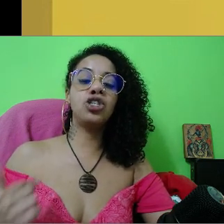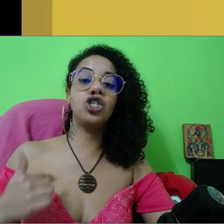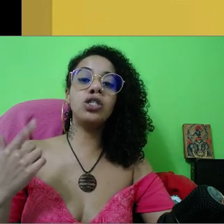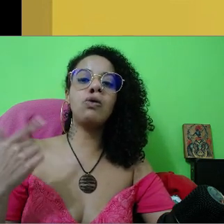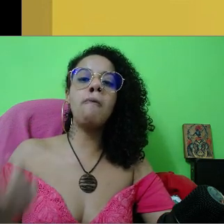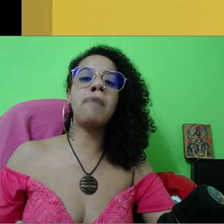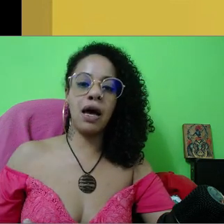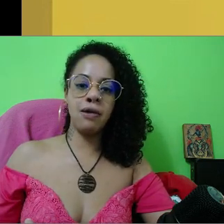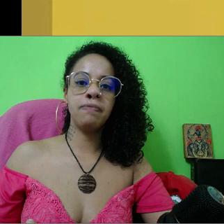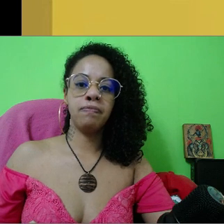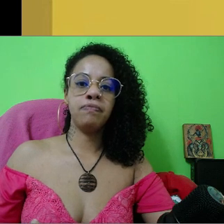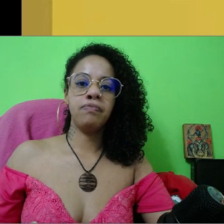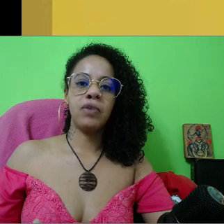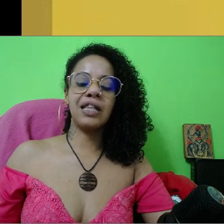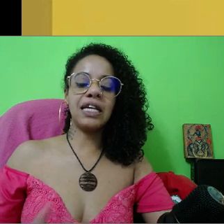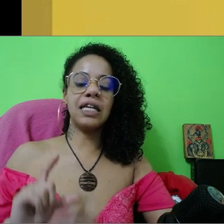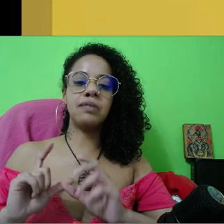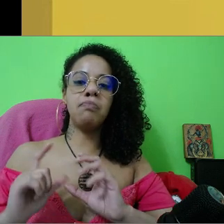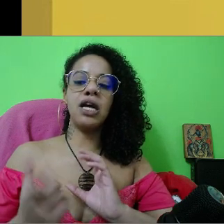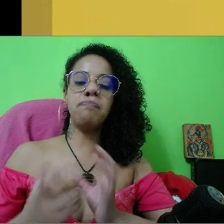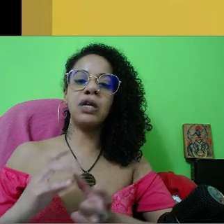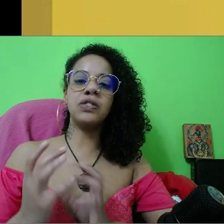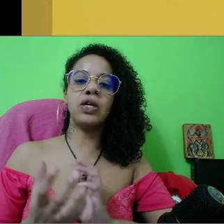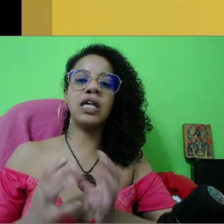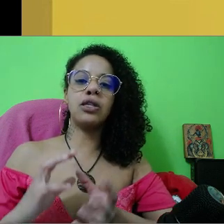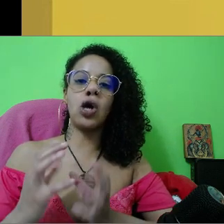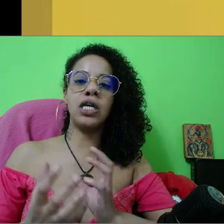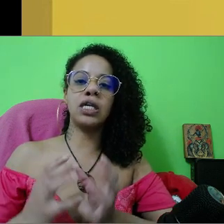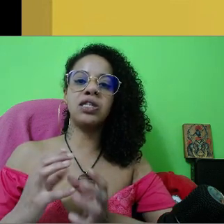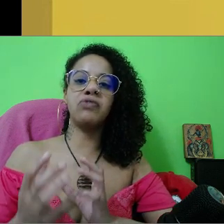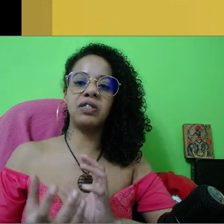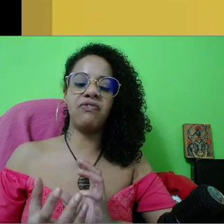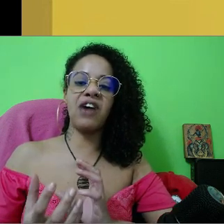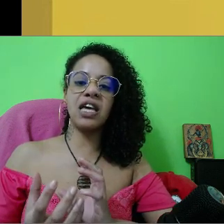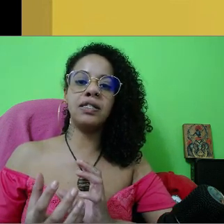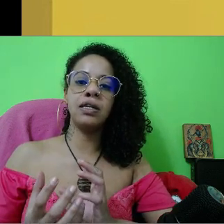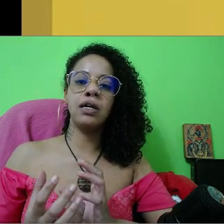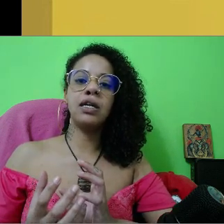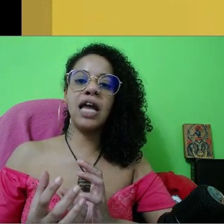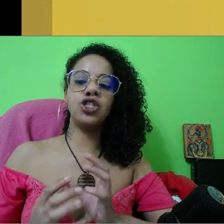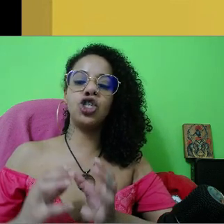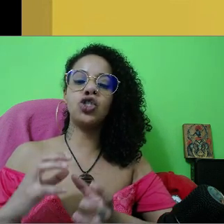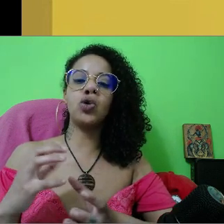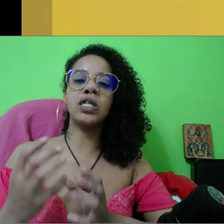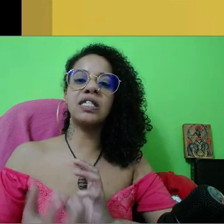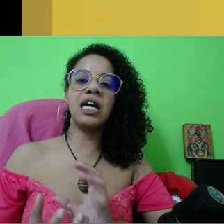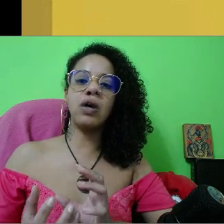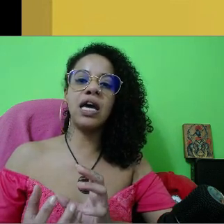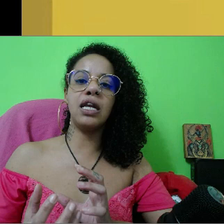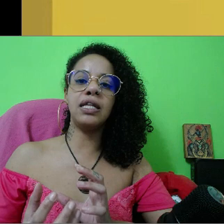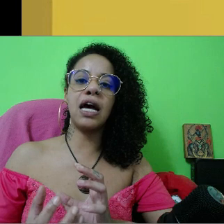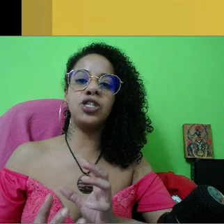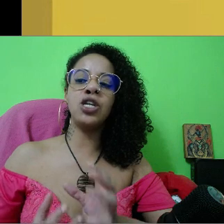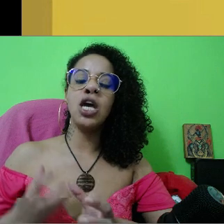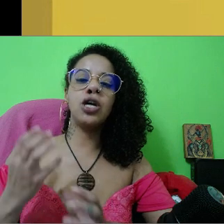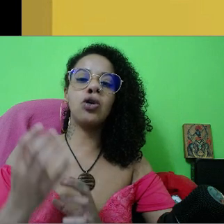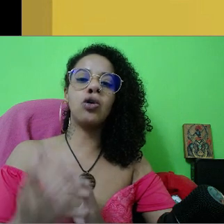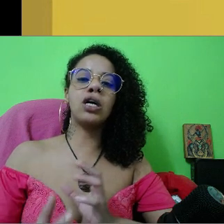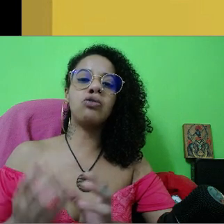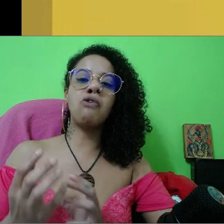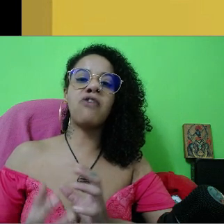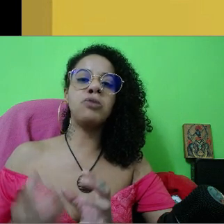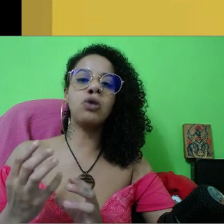tem que se desculpar dessas manipulações retóricas que você faz né distorcendo a realidade